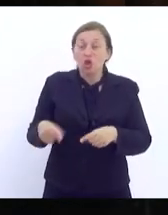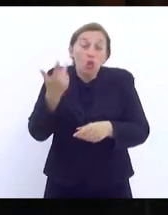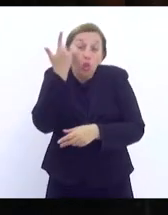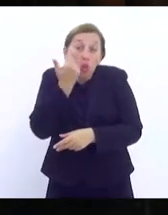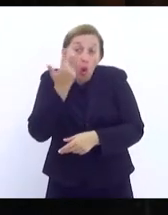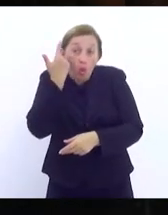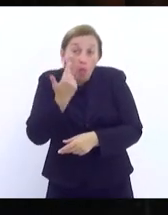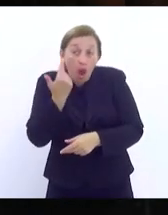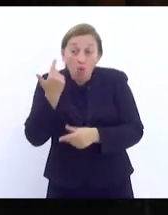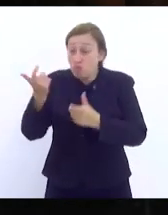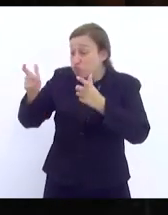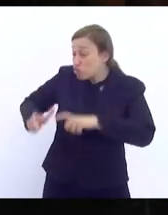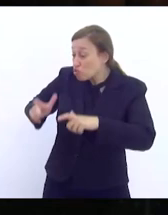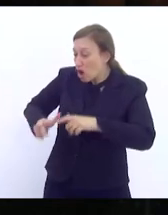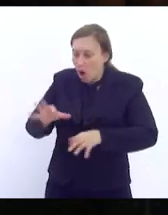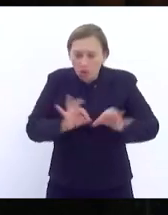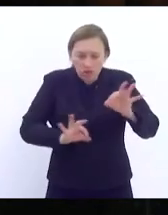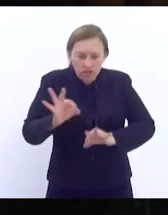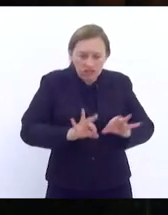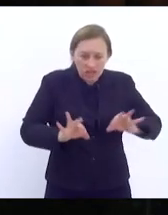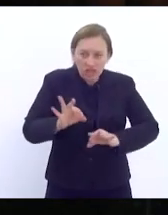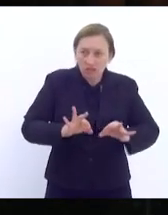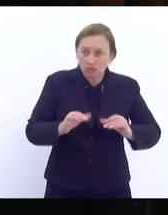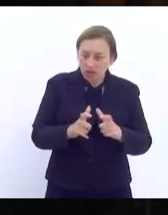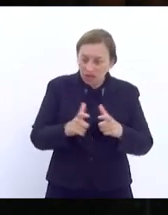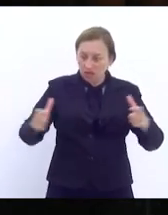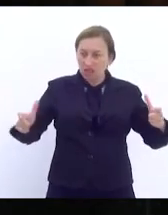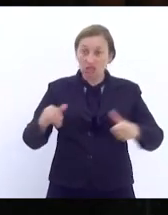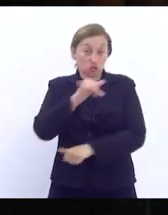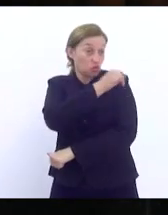para um Porto organizado do tamanho do Rio de Janeiro